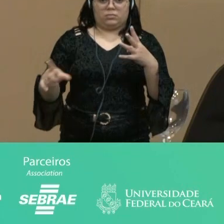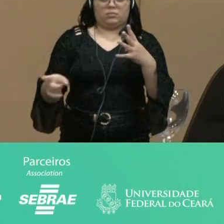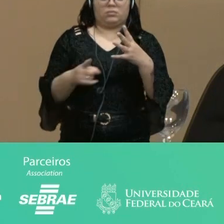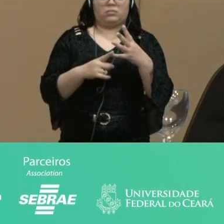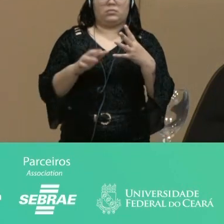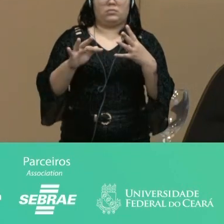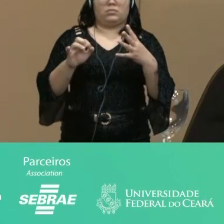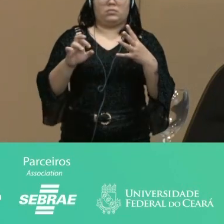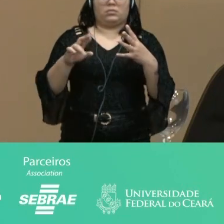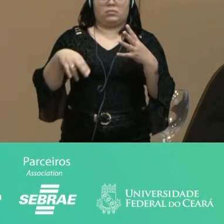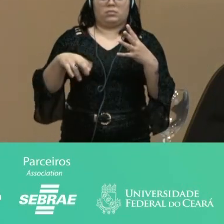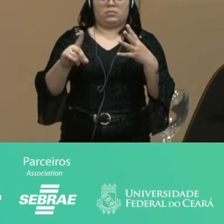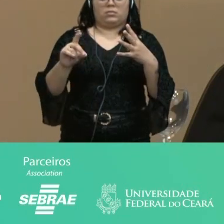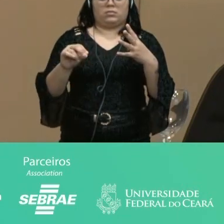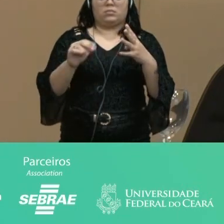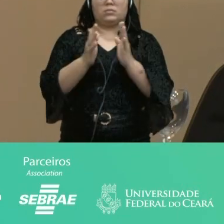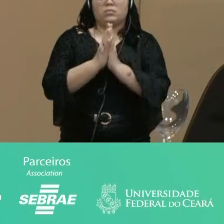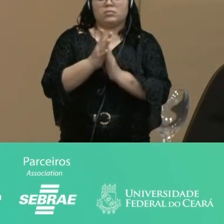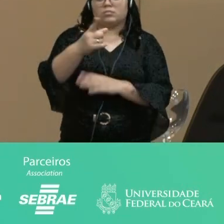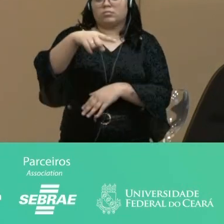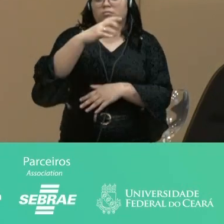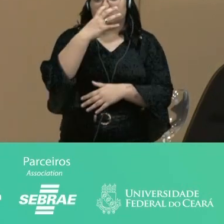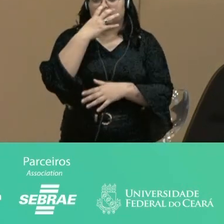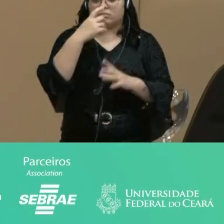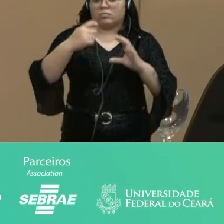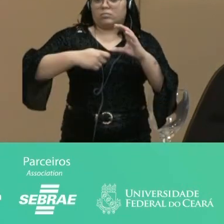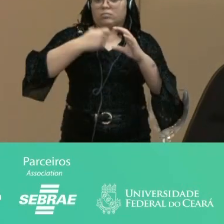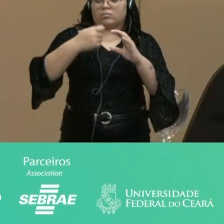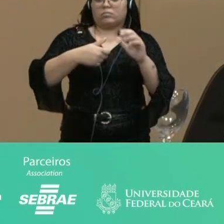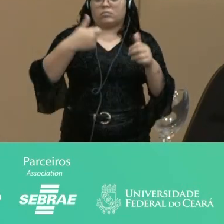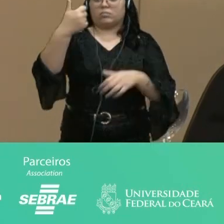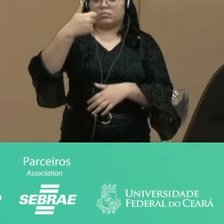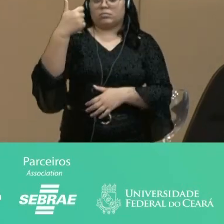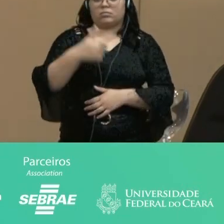Por favor, assistam agora ao primeiro pitch.